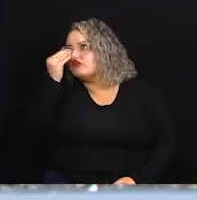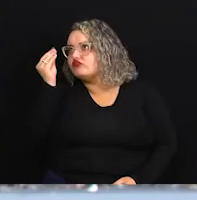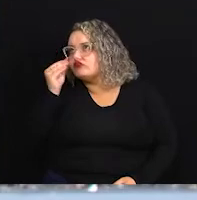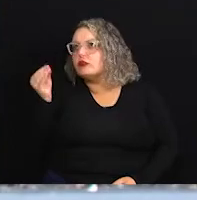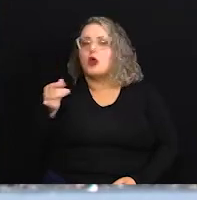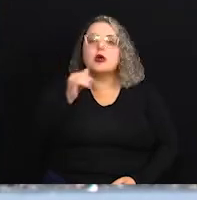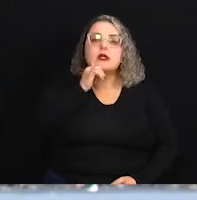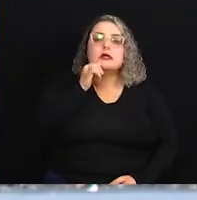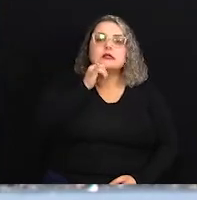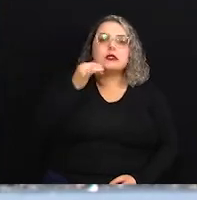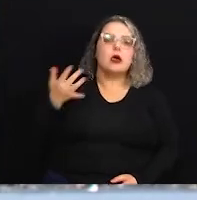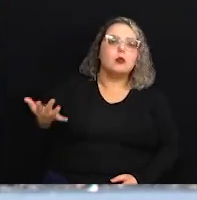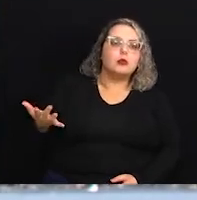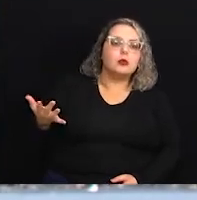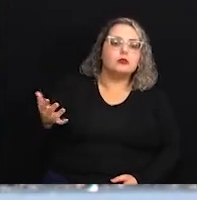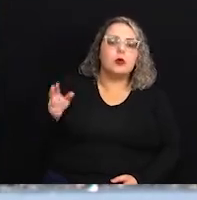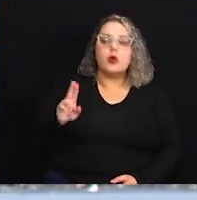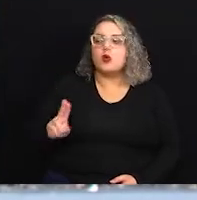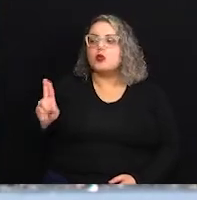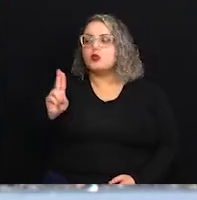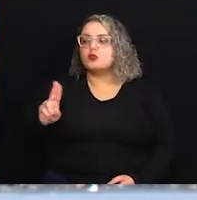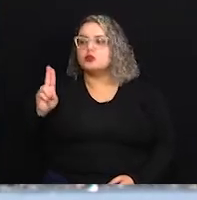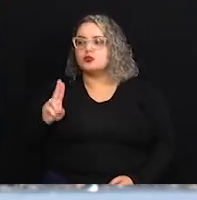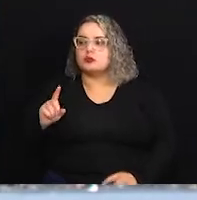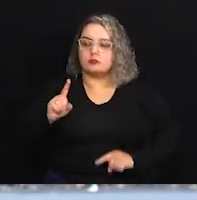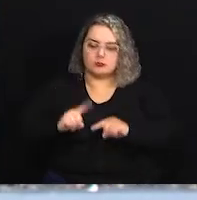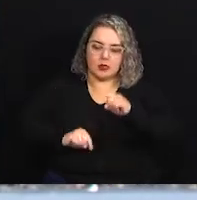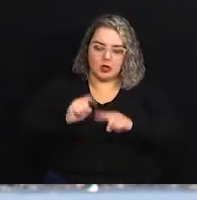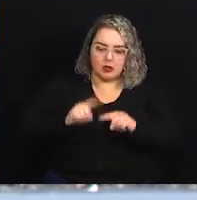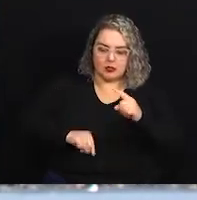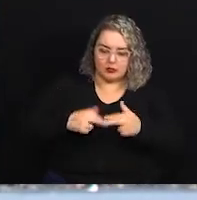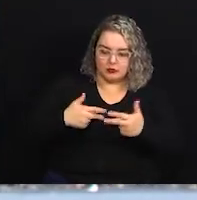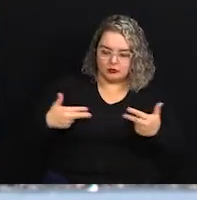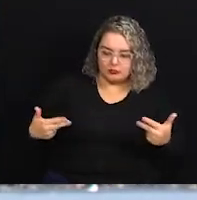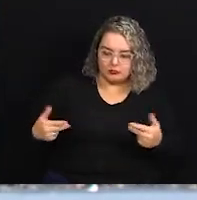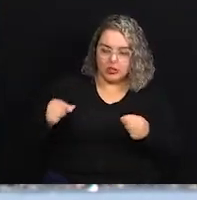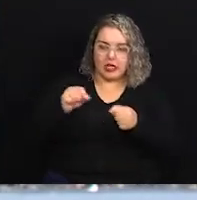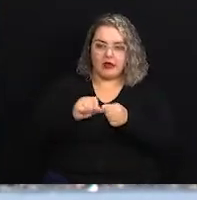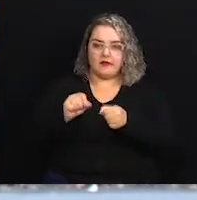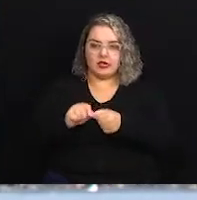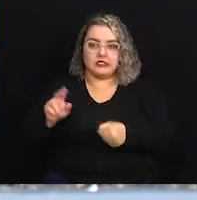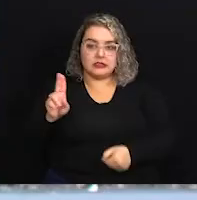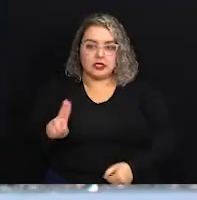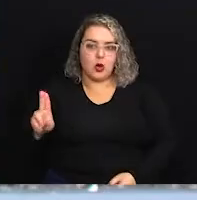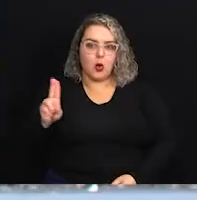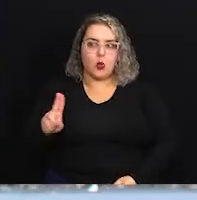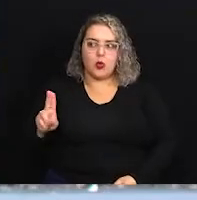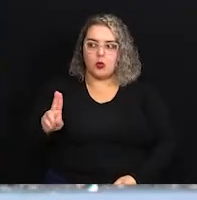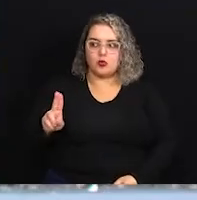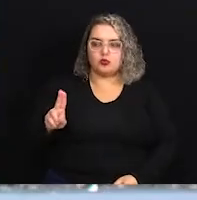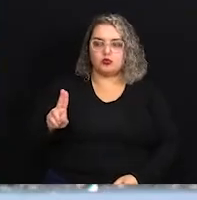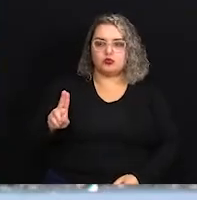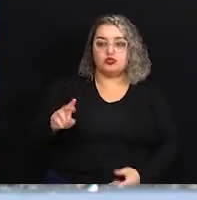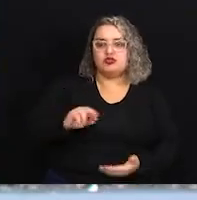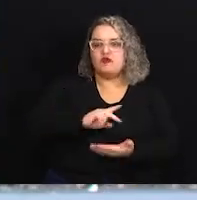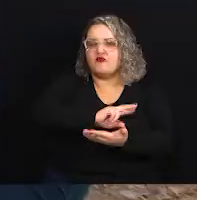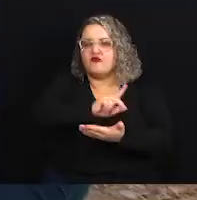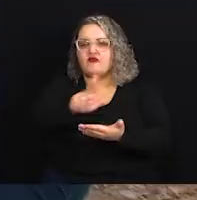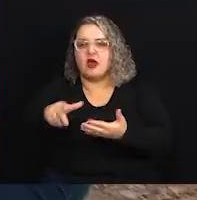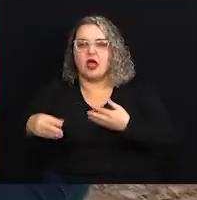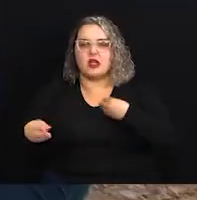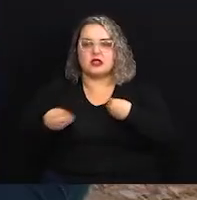exemplo, nós usamos as mercadorias, fazem uso de muitas